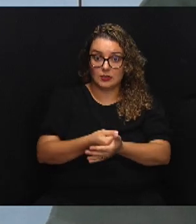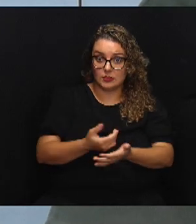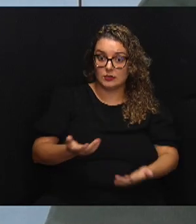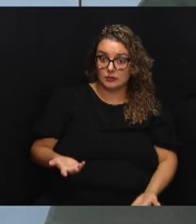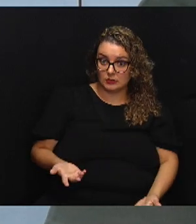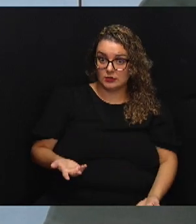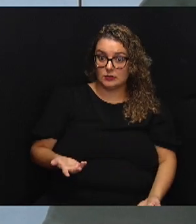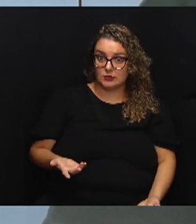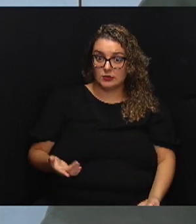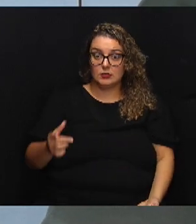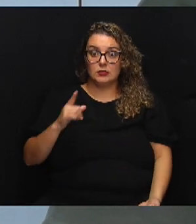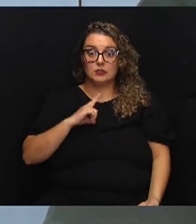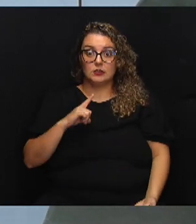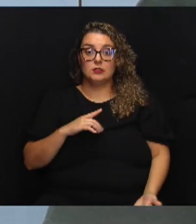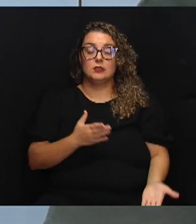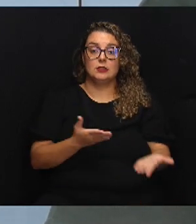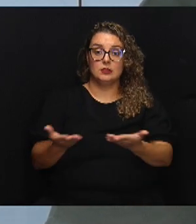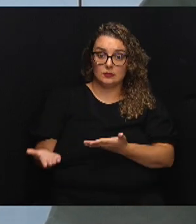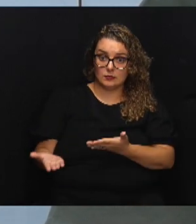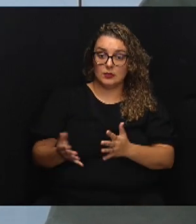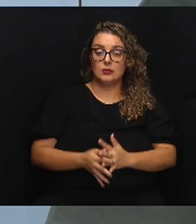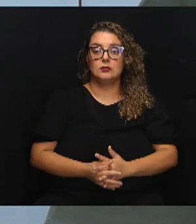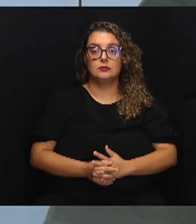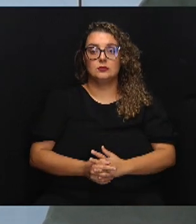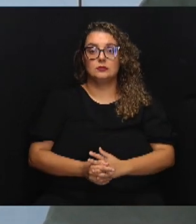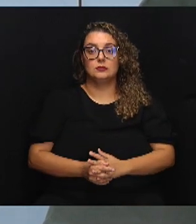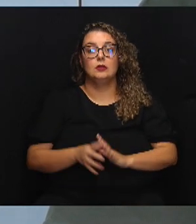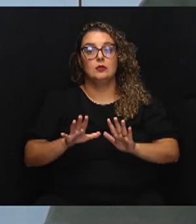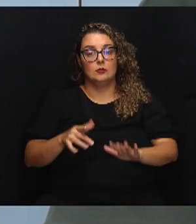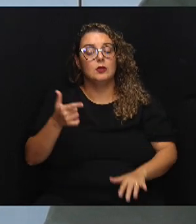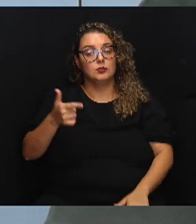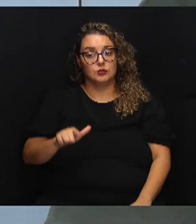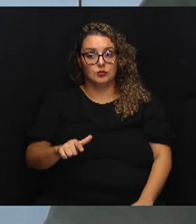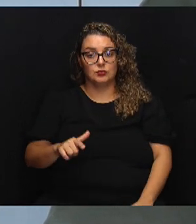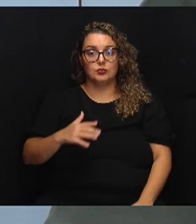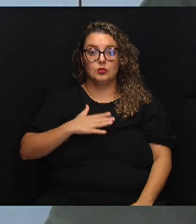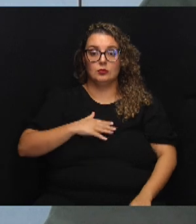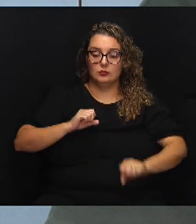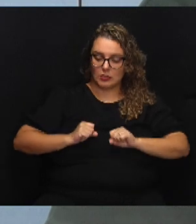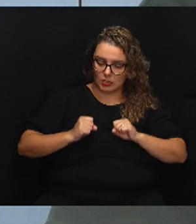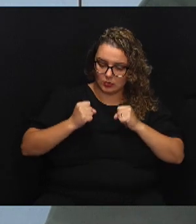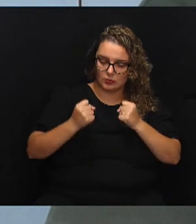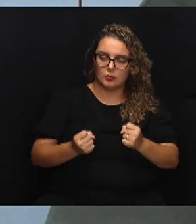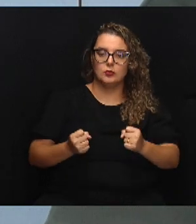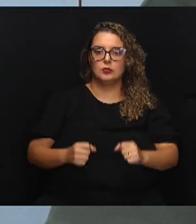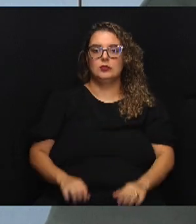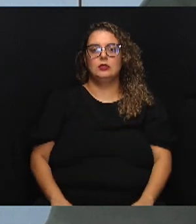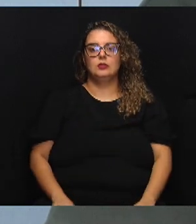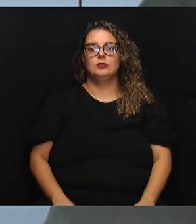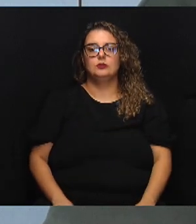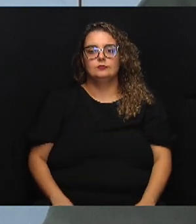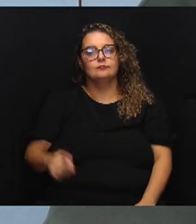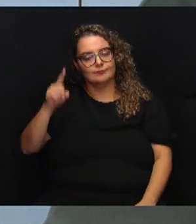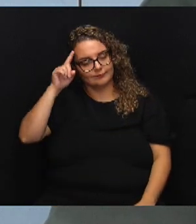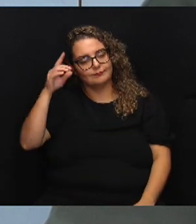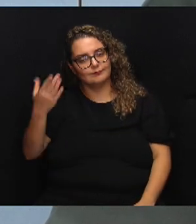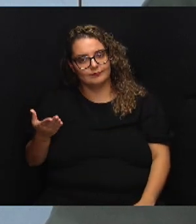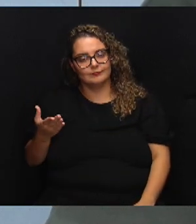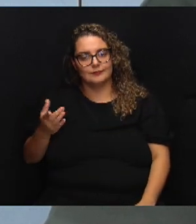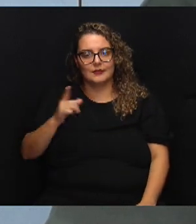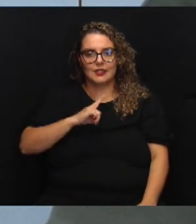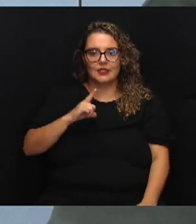que terá que ser apresentado, mas eu continuo com a minha bandeira de que um dia, enquanto eu